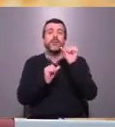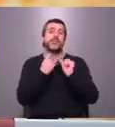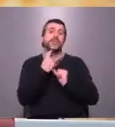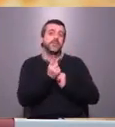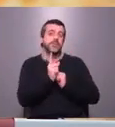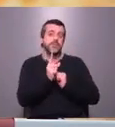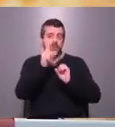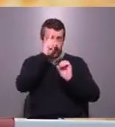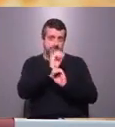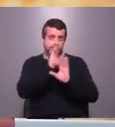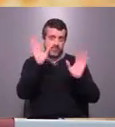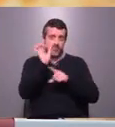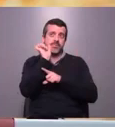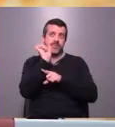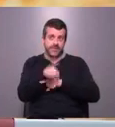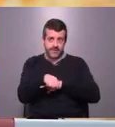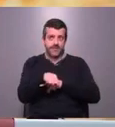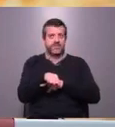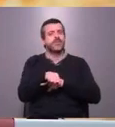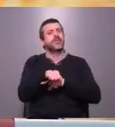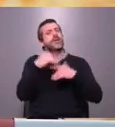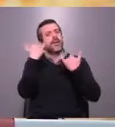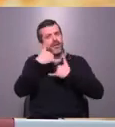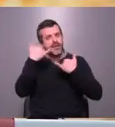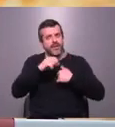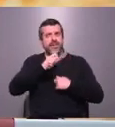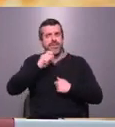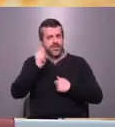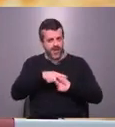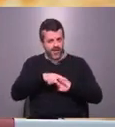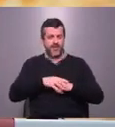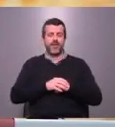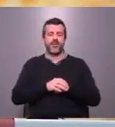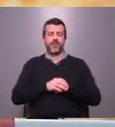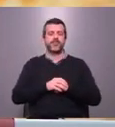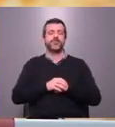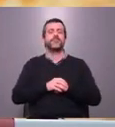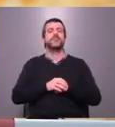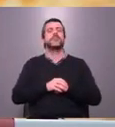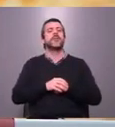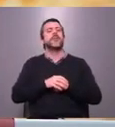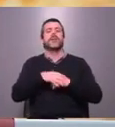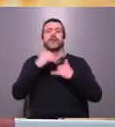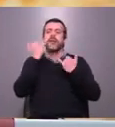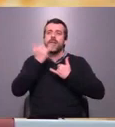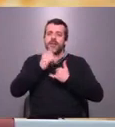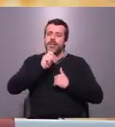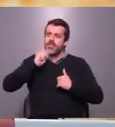forma muito clara, sim, há motivo para a alegria. Temos motivo para nos